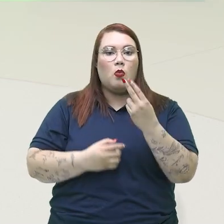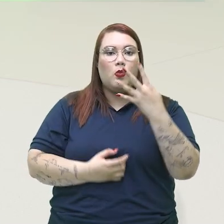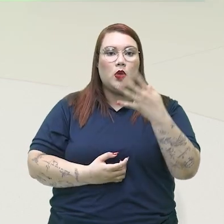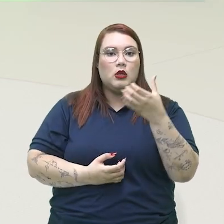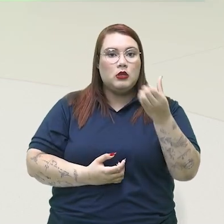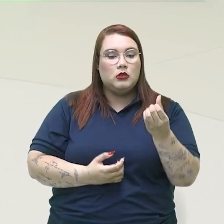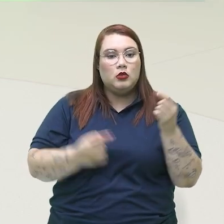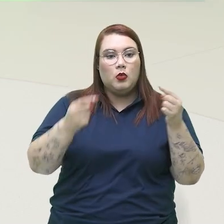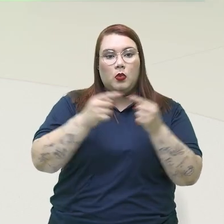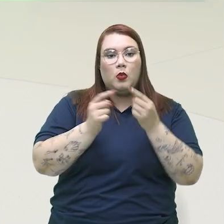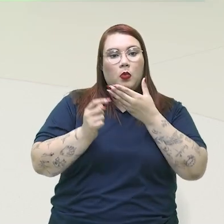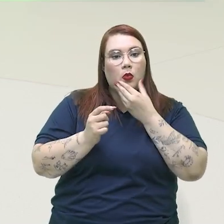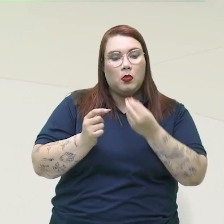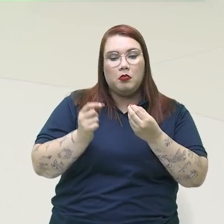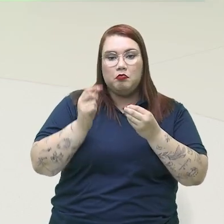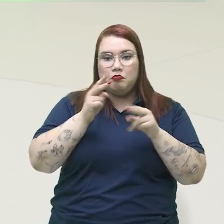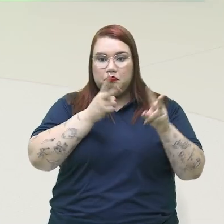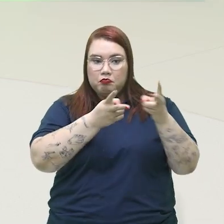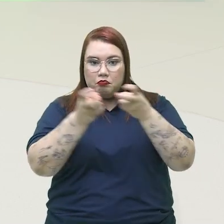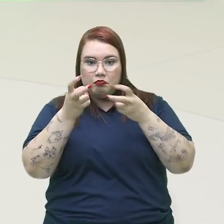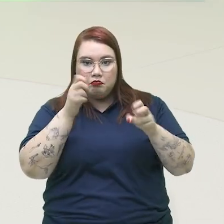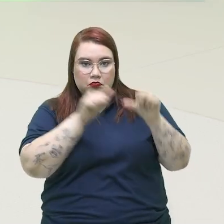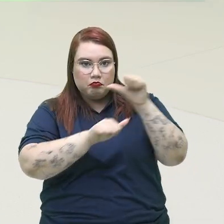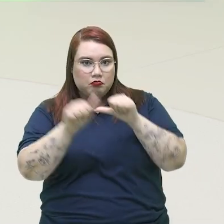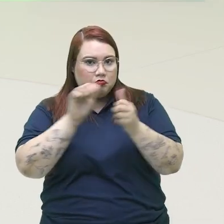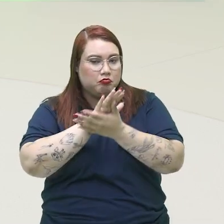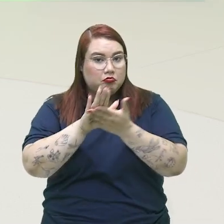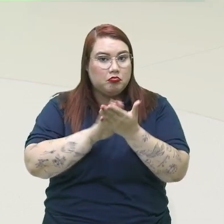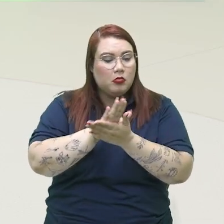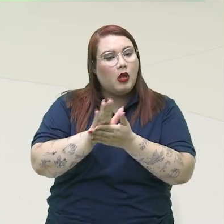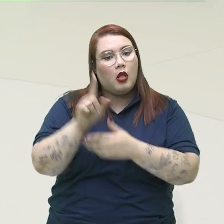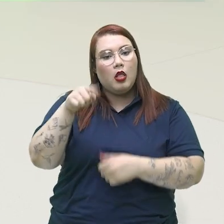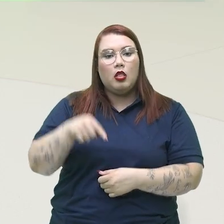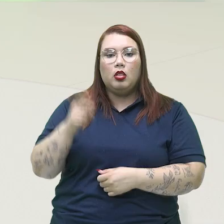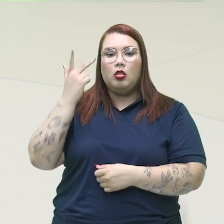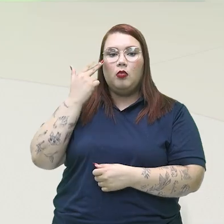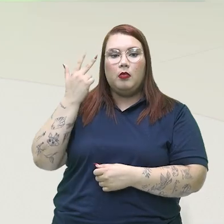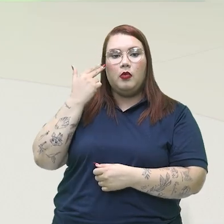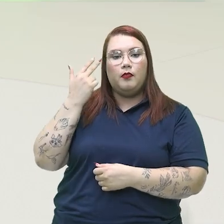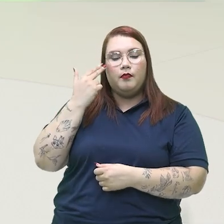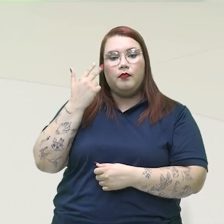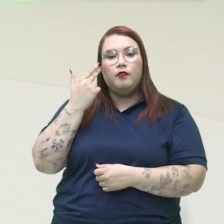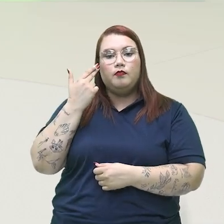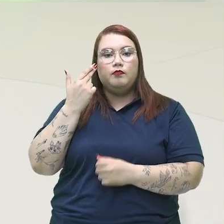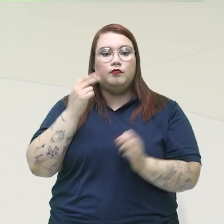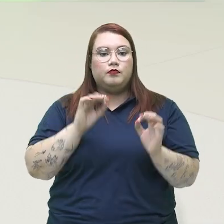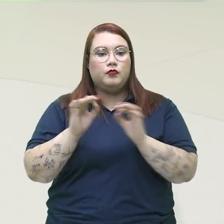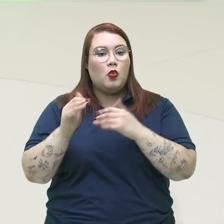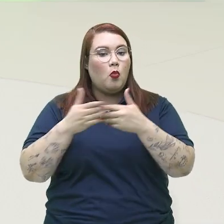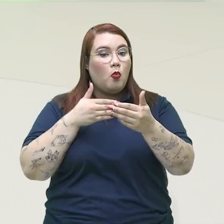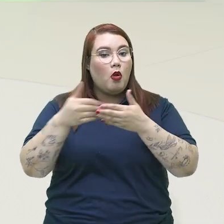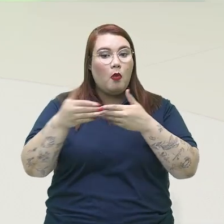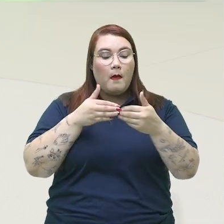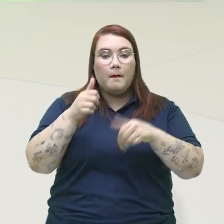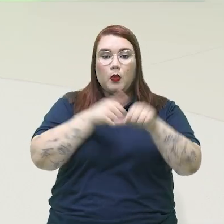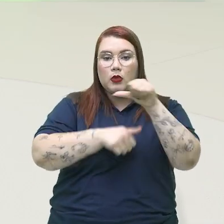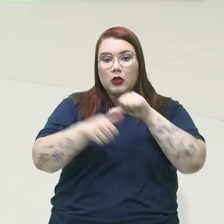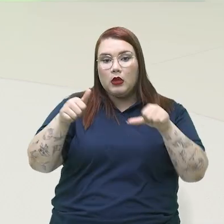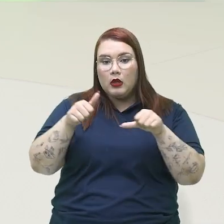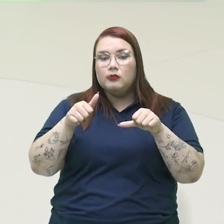ou 46XY, e sem alterações visíveis, o indivíduo ele vai ser considerado normal.